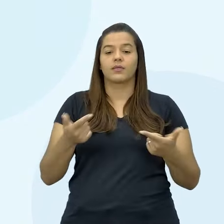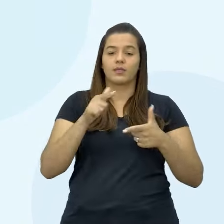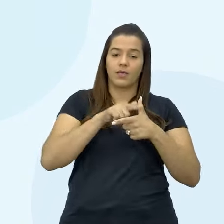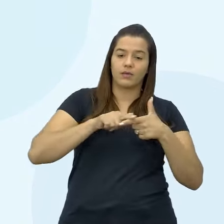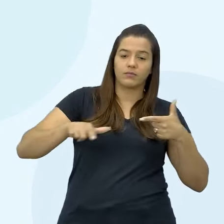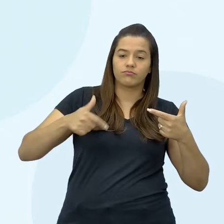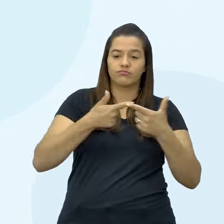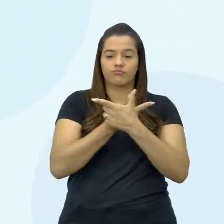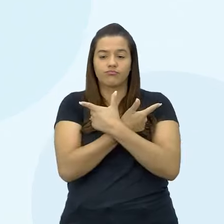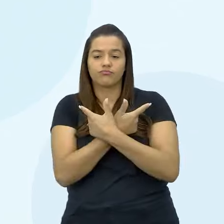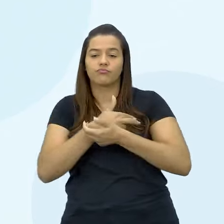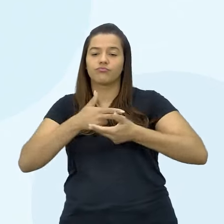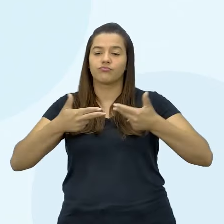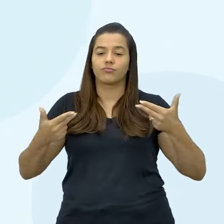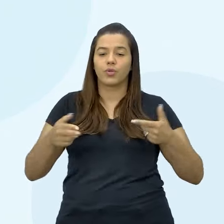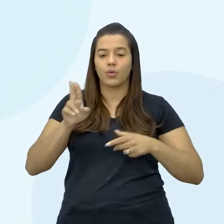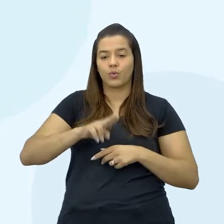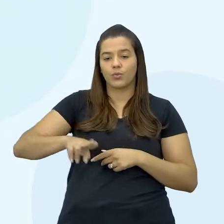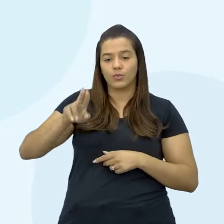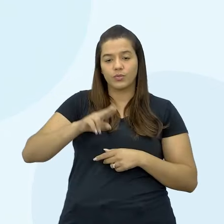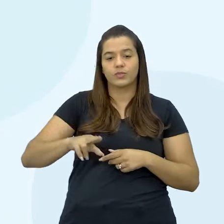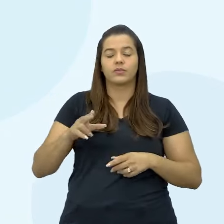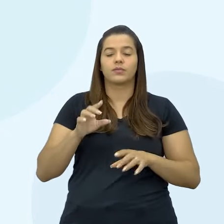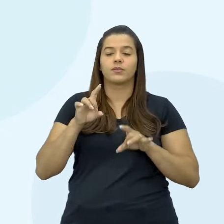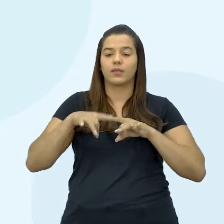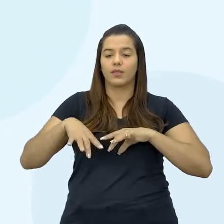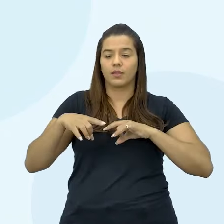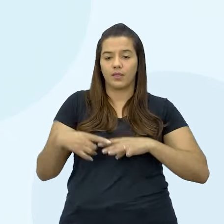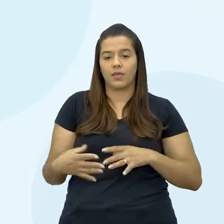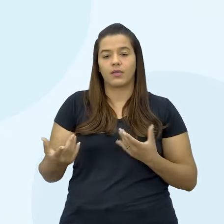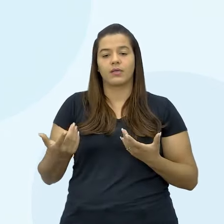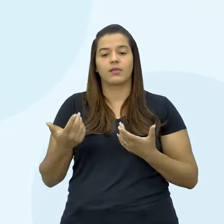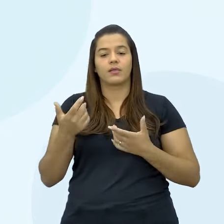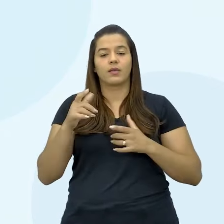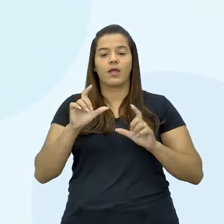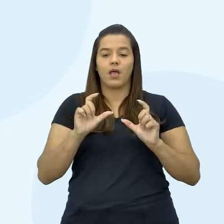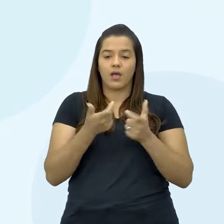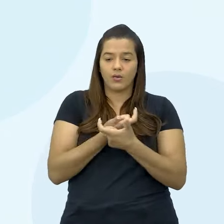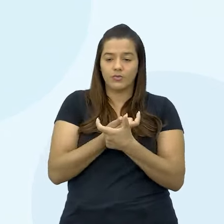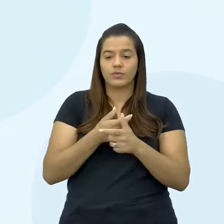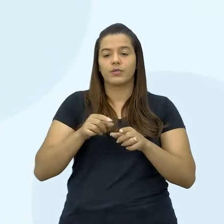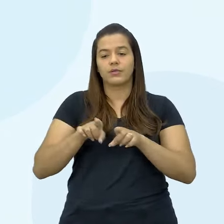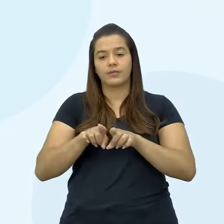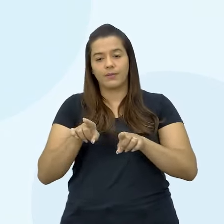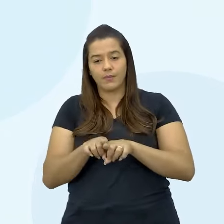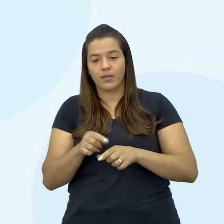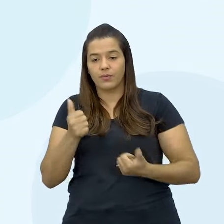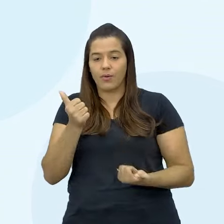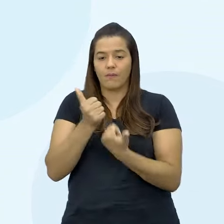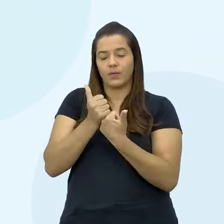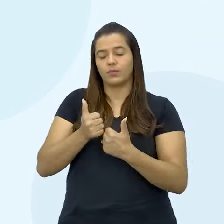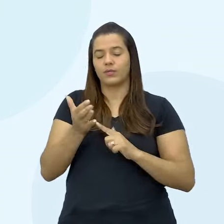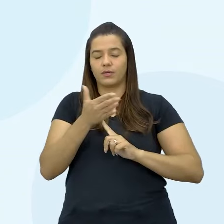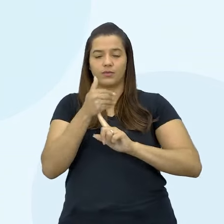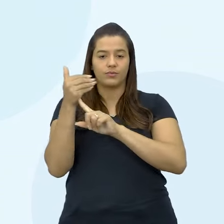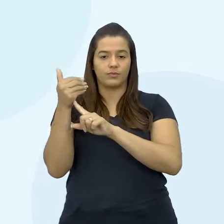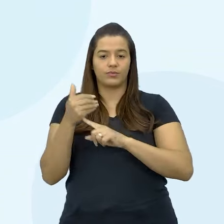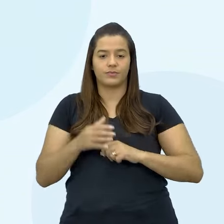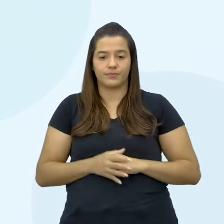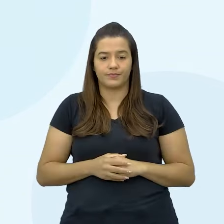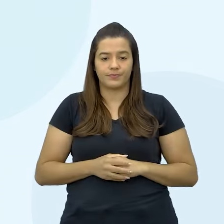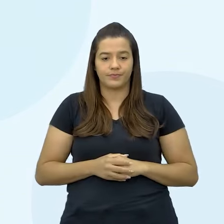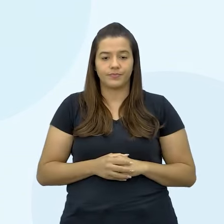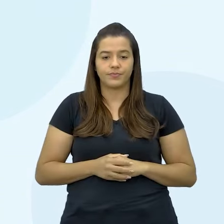lineares simultâneas, usando técnicas algébricas e gráficas com ou sem apoio de tecnologia. Então, ela